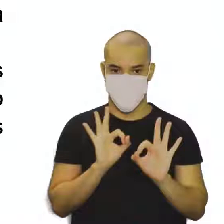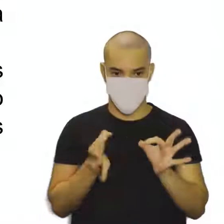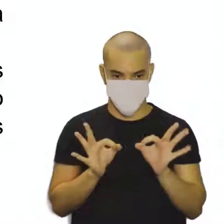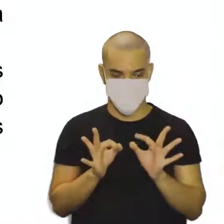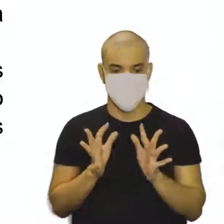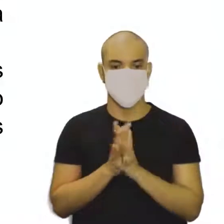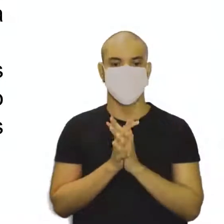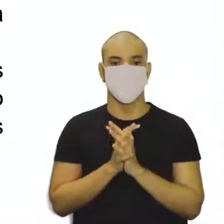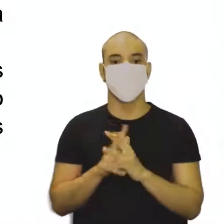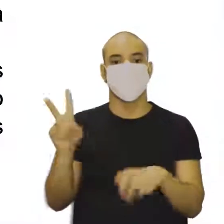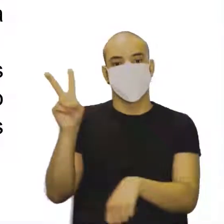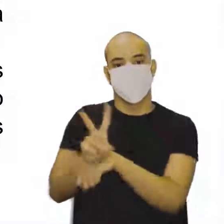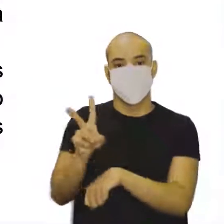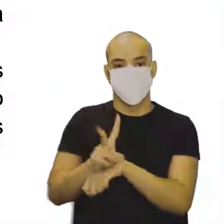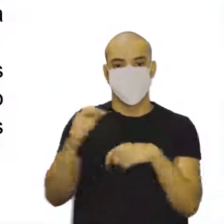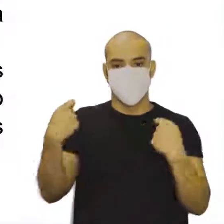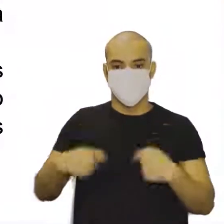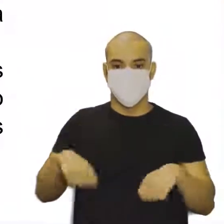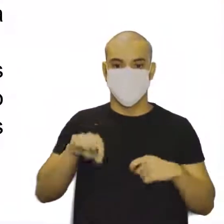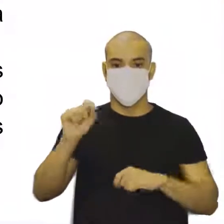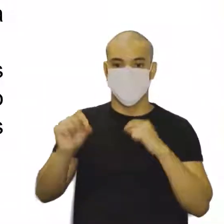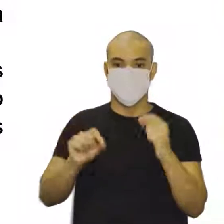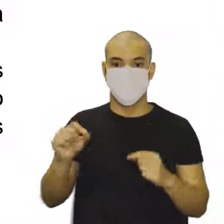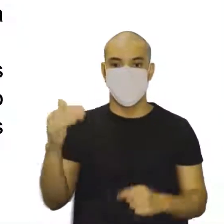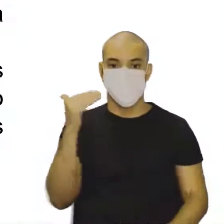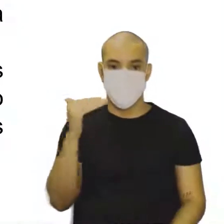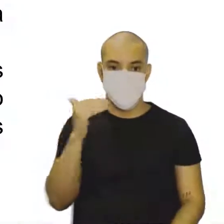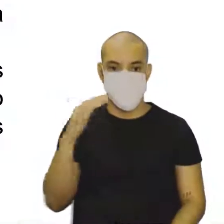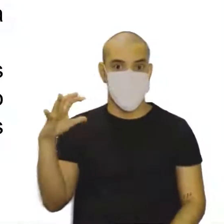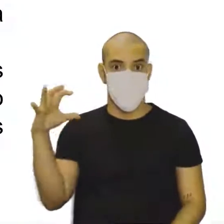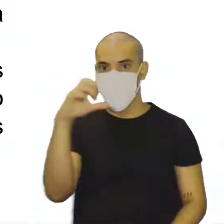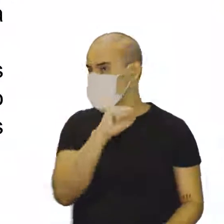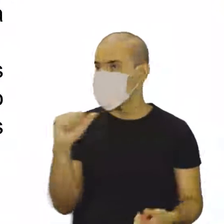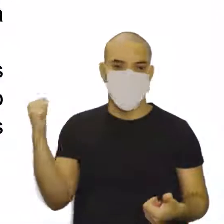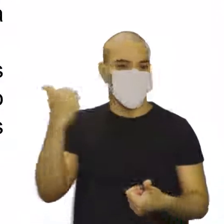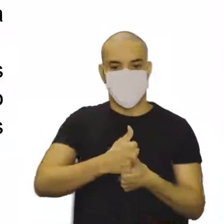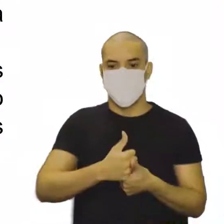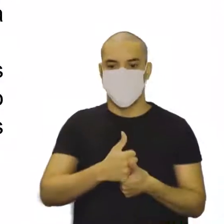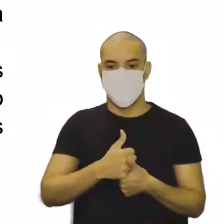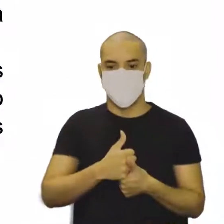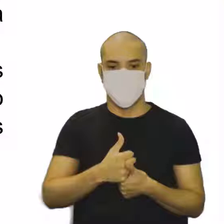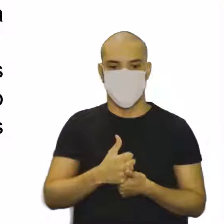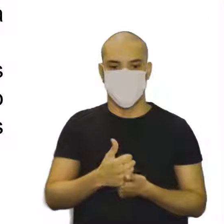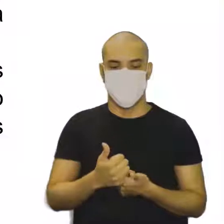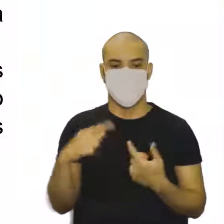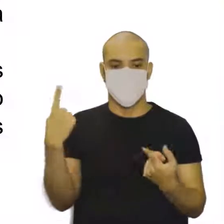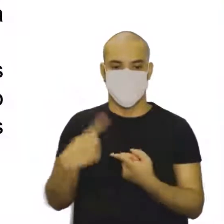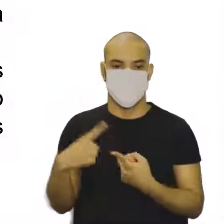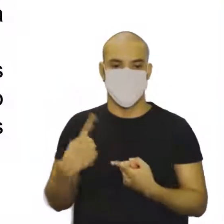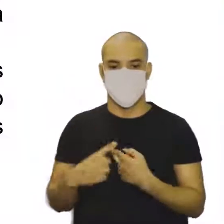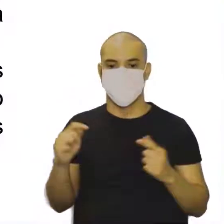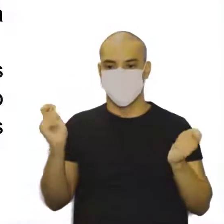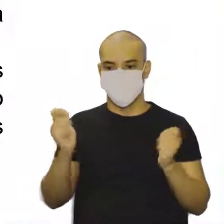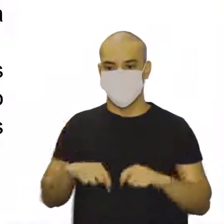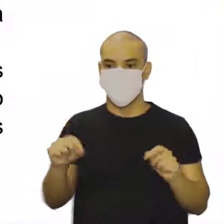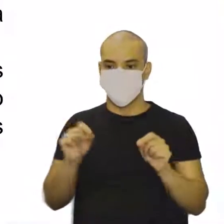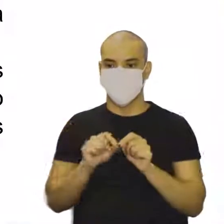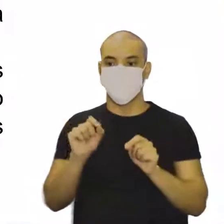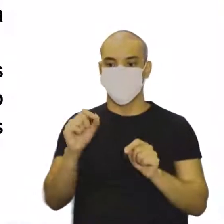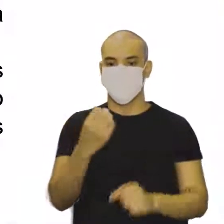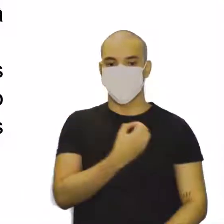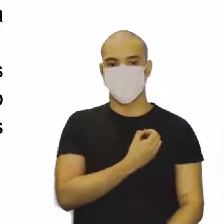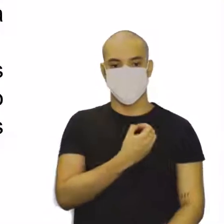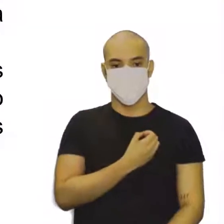ok? A proteção deve eliminar o defeito o mais rápido possível, de modo a deixar menor